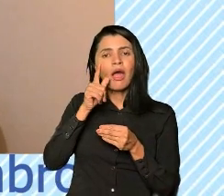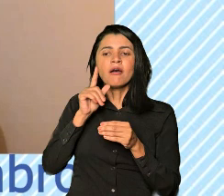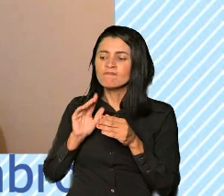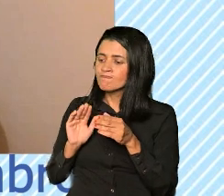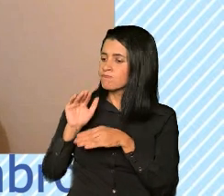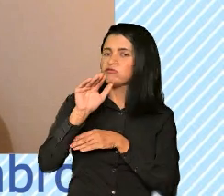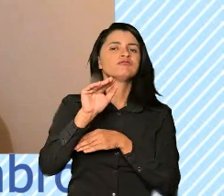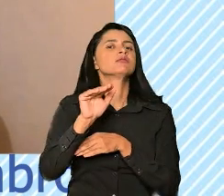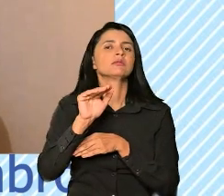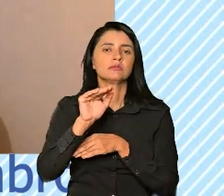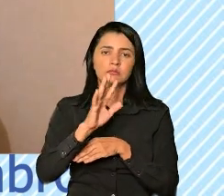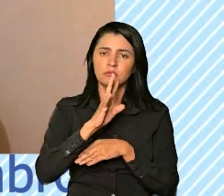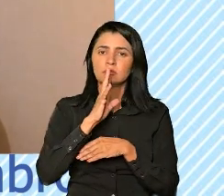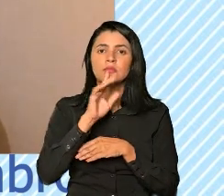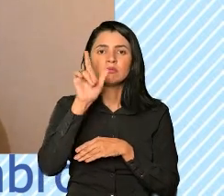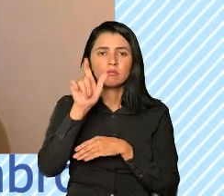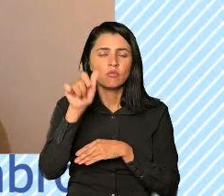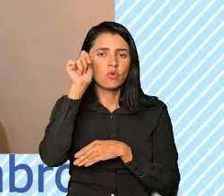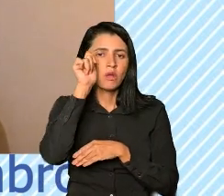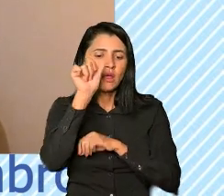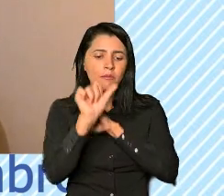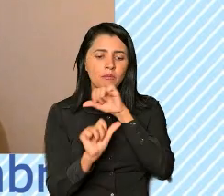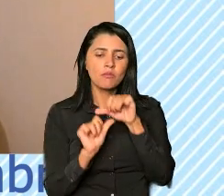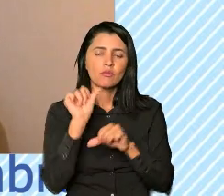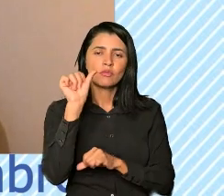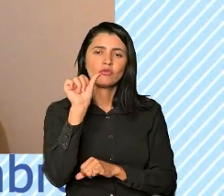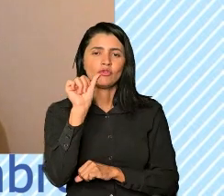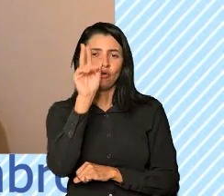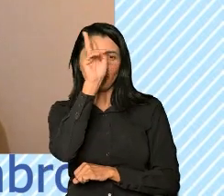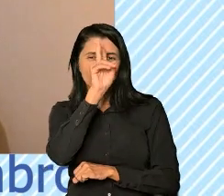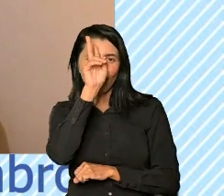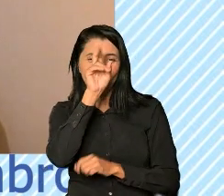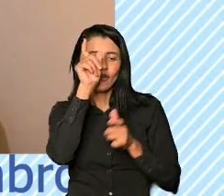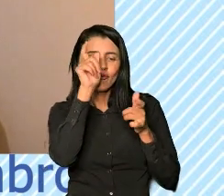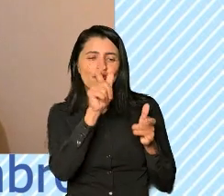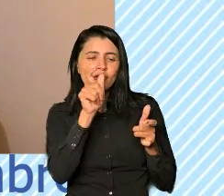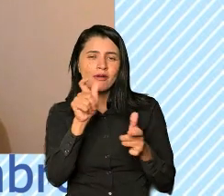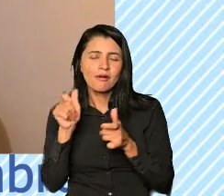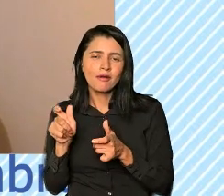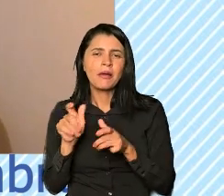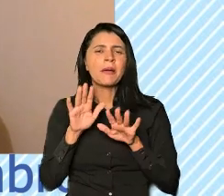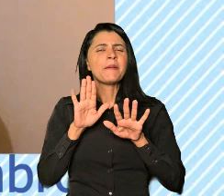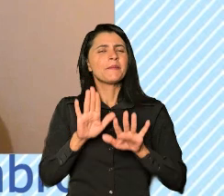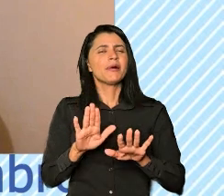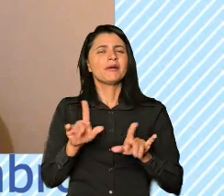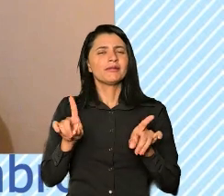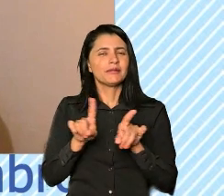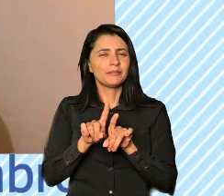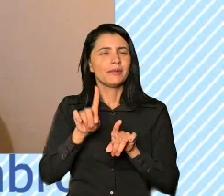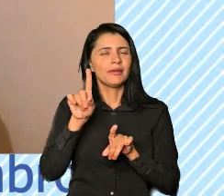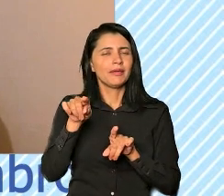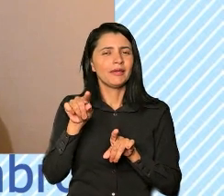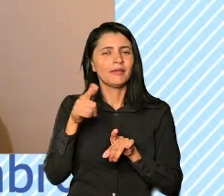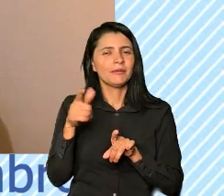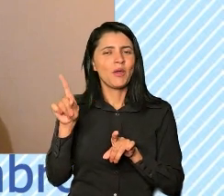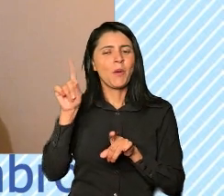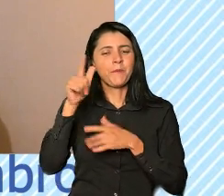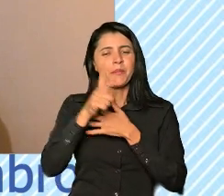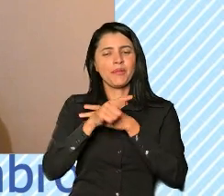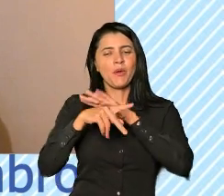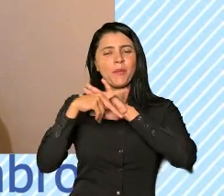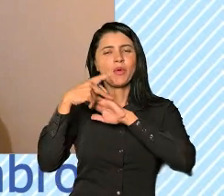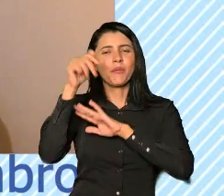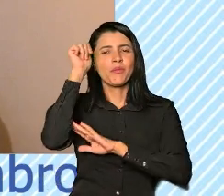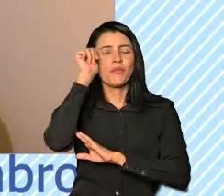e descobrir mulheres que mudaram a história, os lugares, né? Mas, além mais, é um papel da